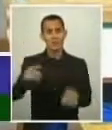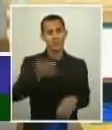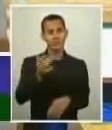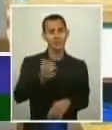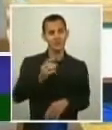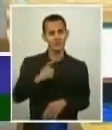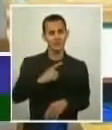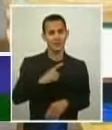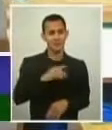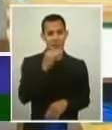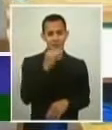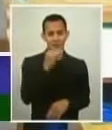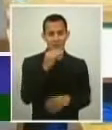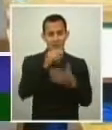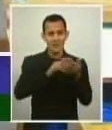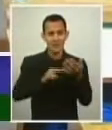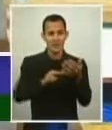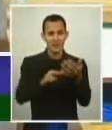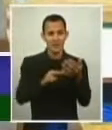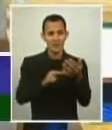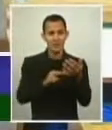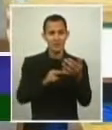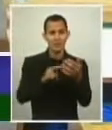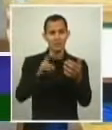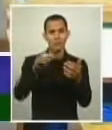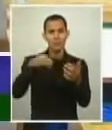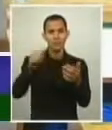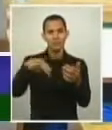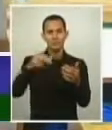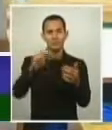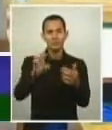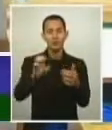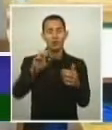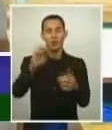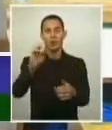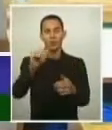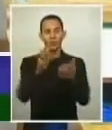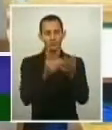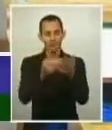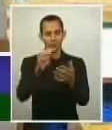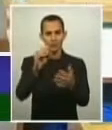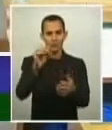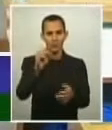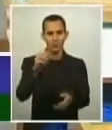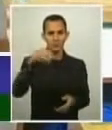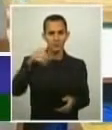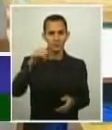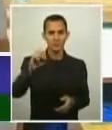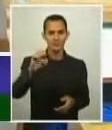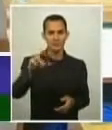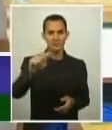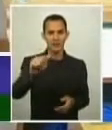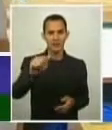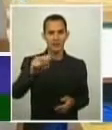burguesa Assis Leão o romance Os Miseráveis de Victor Hugo ou